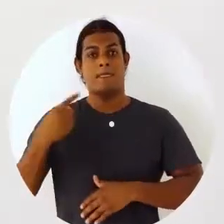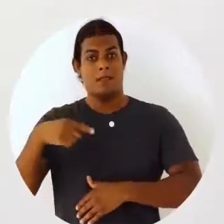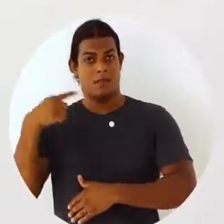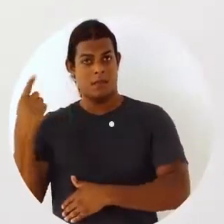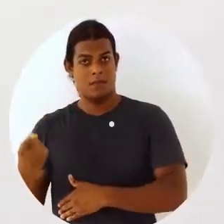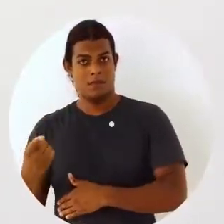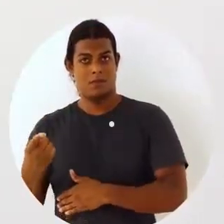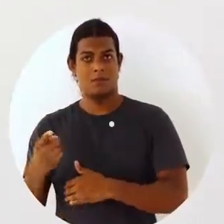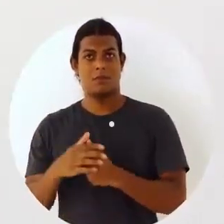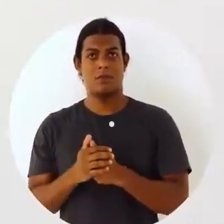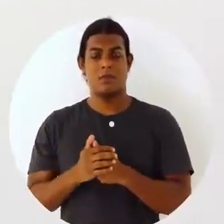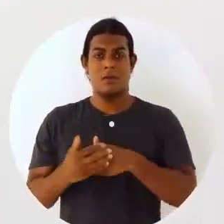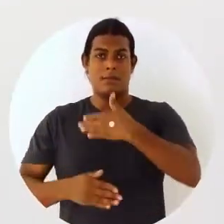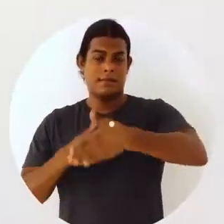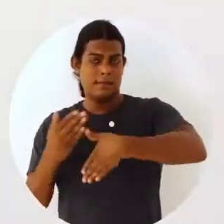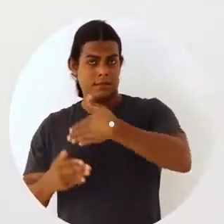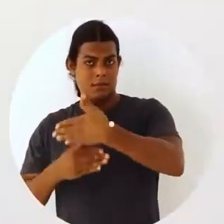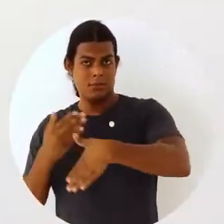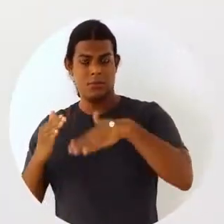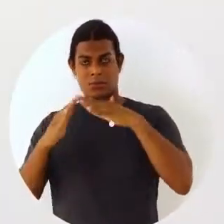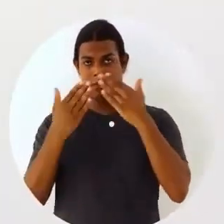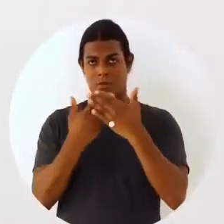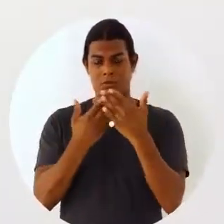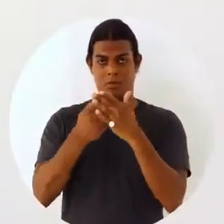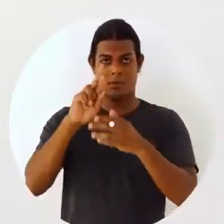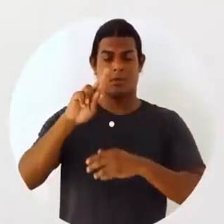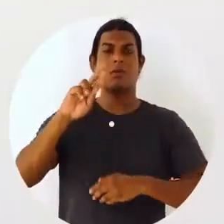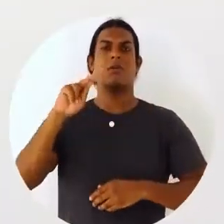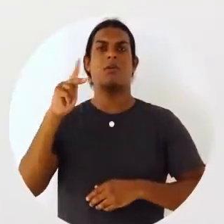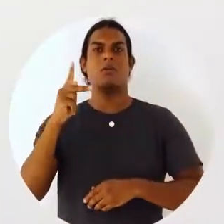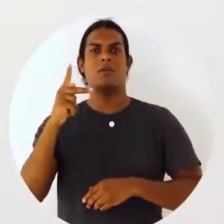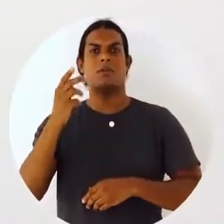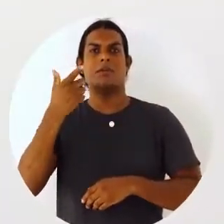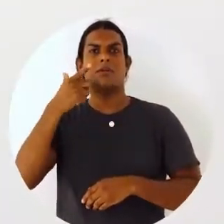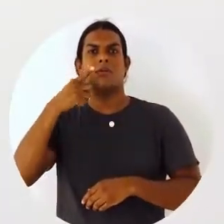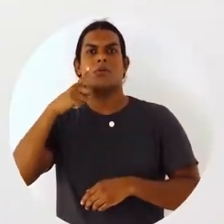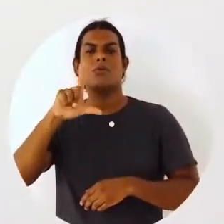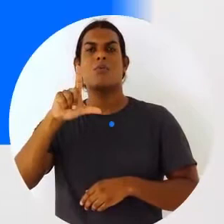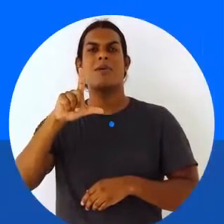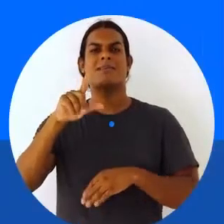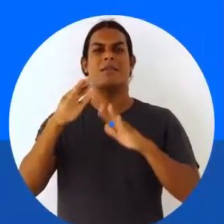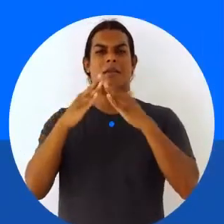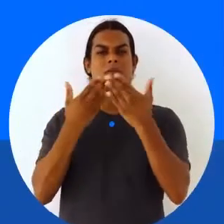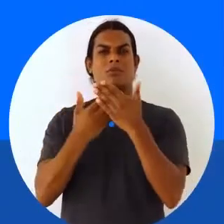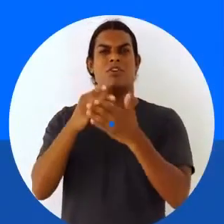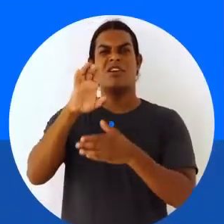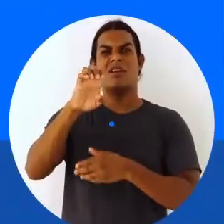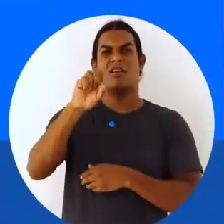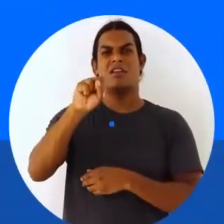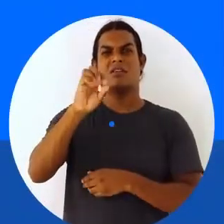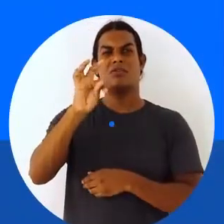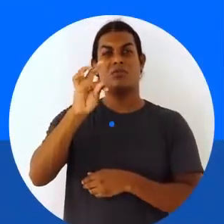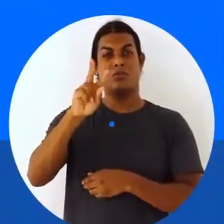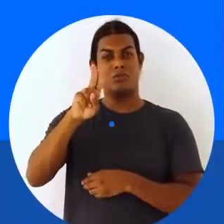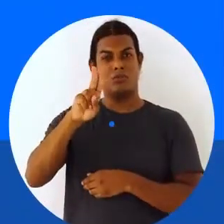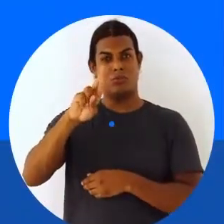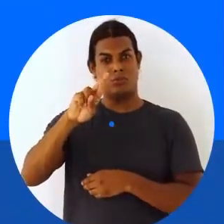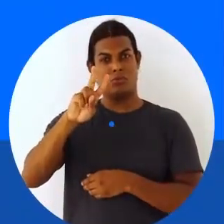Depois, na sequência da Escola de Relações Humanas, é onde vem a Escola Estruturalista. A Escola